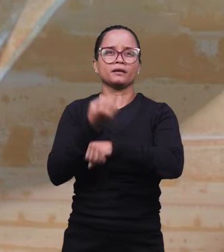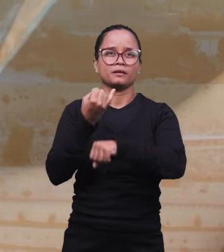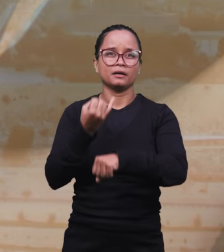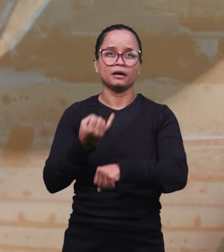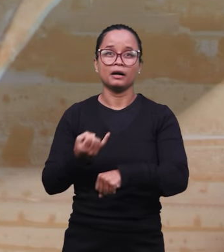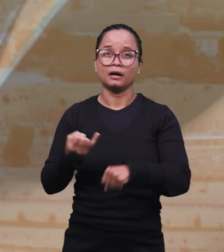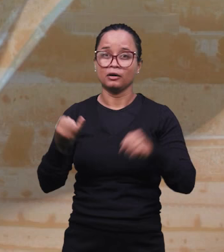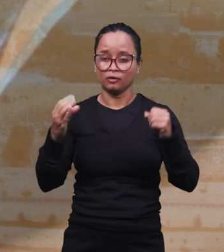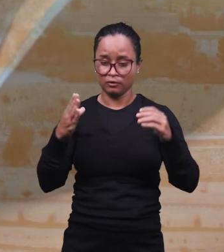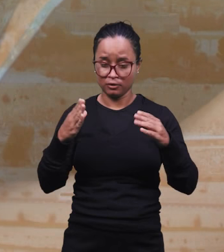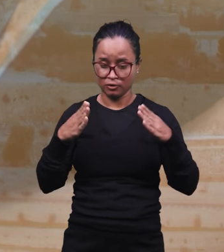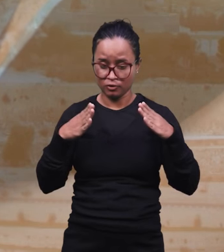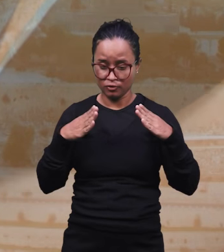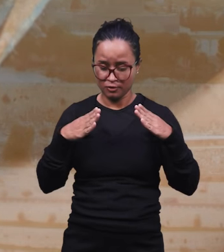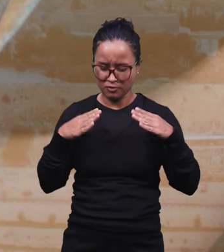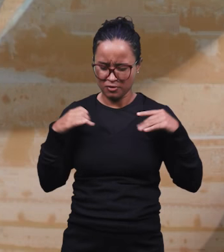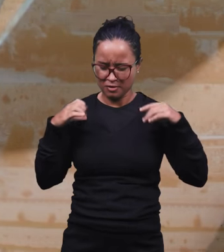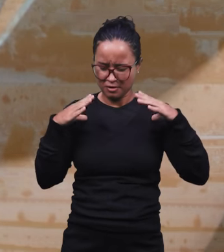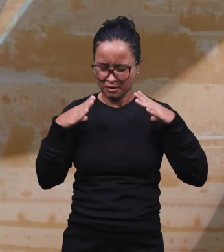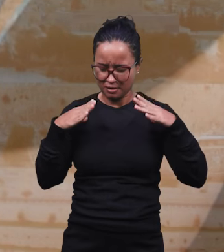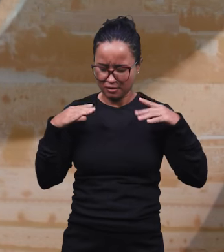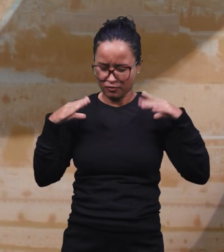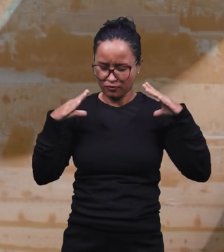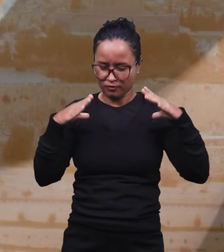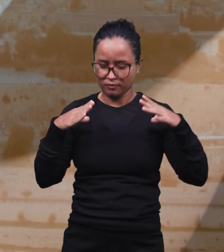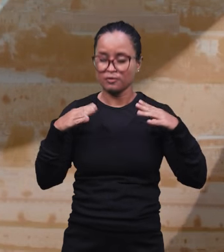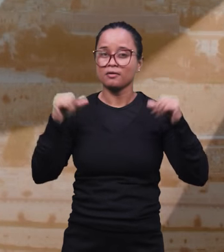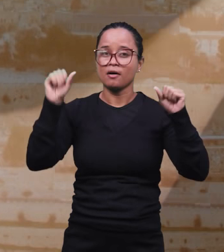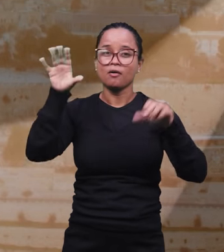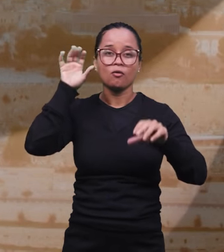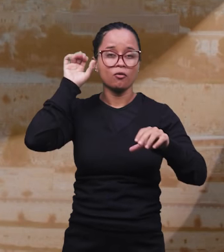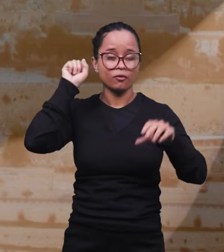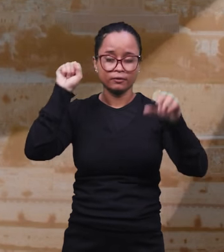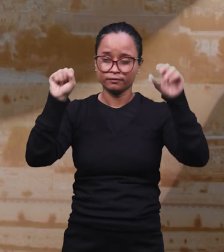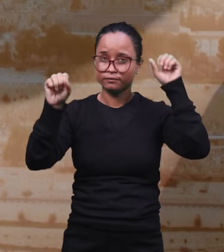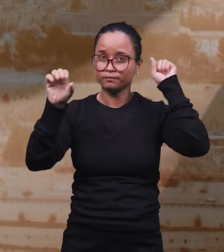Jerusalém, aos anjos